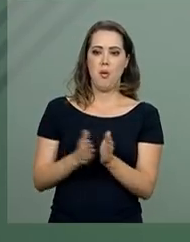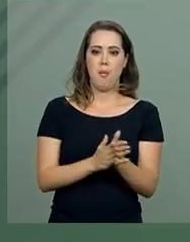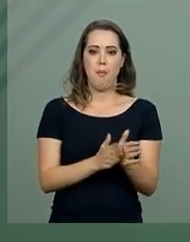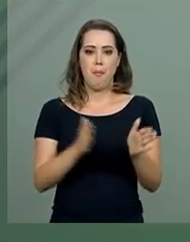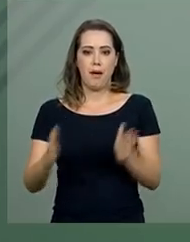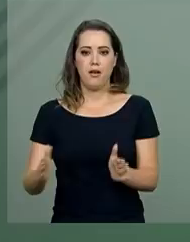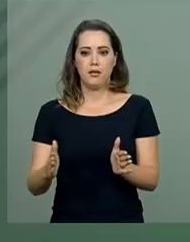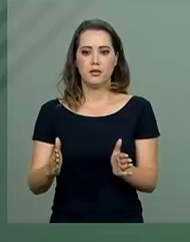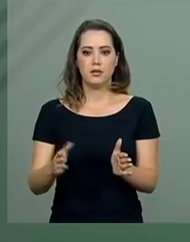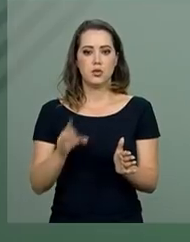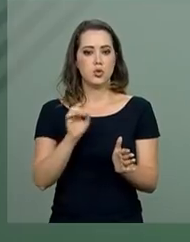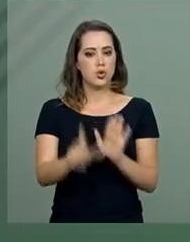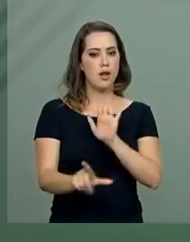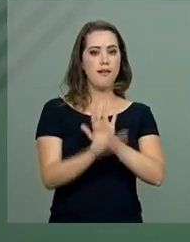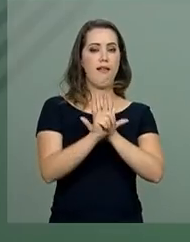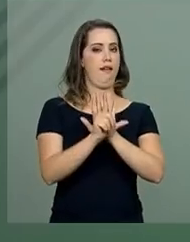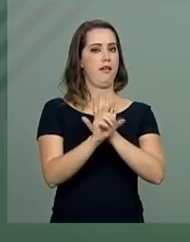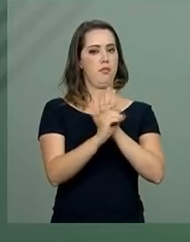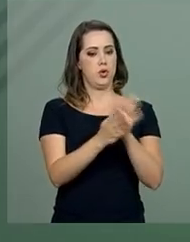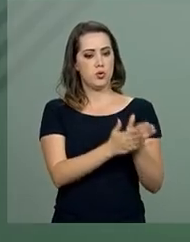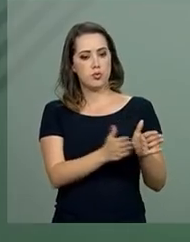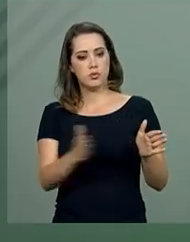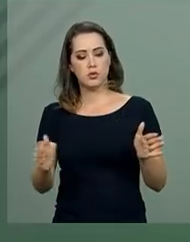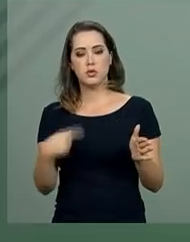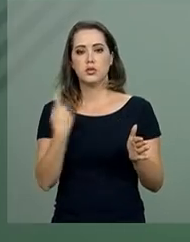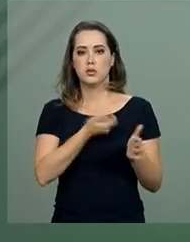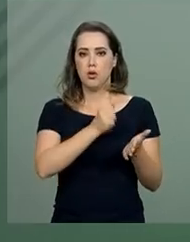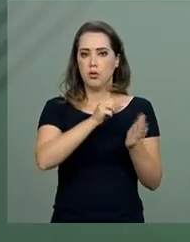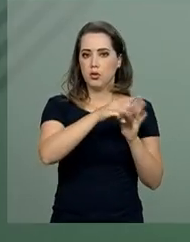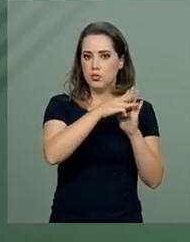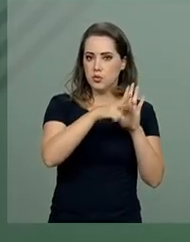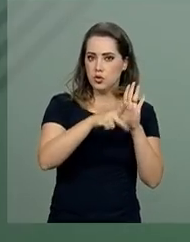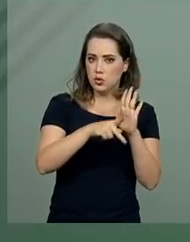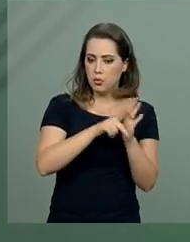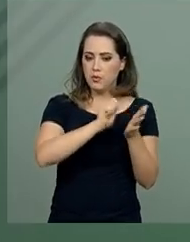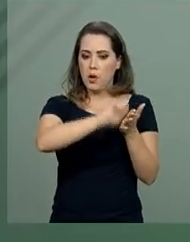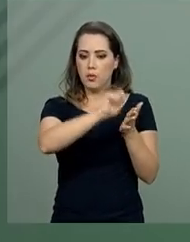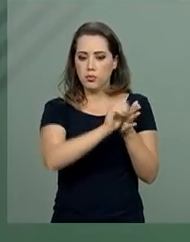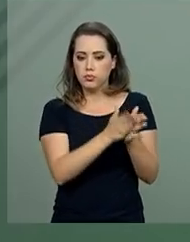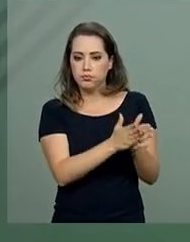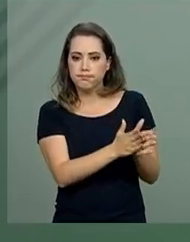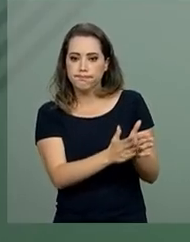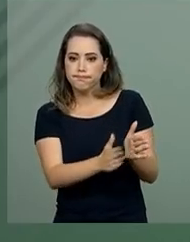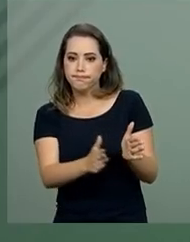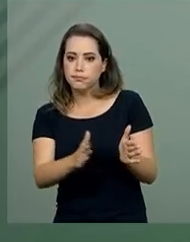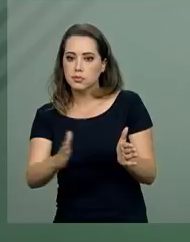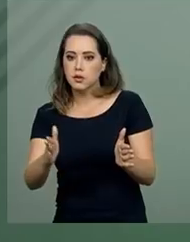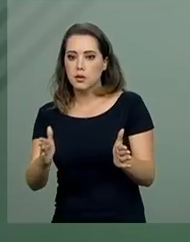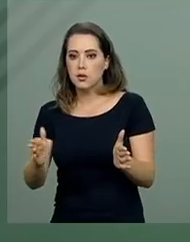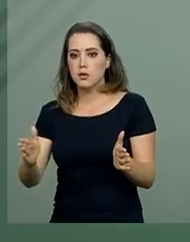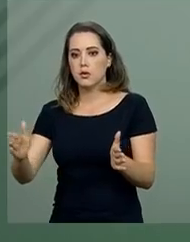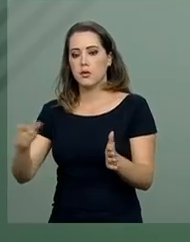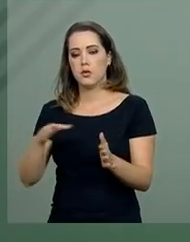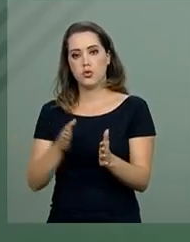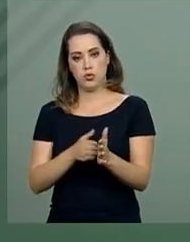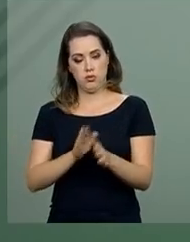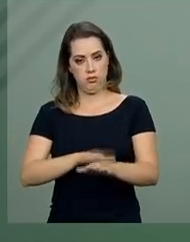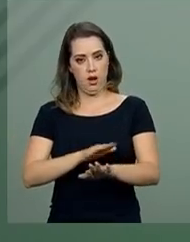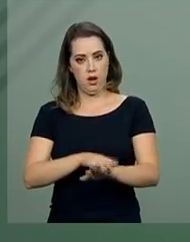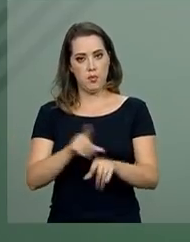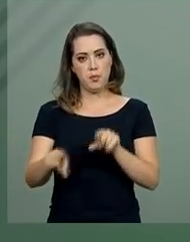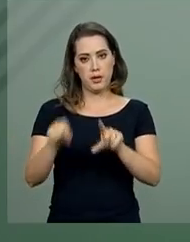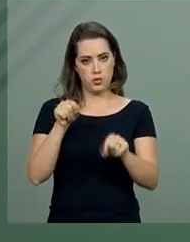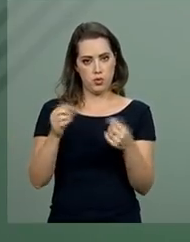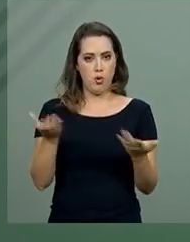prazo só a lei e é por isso que editamos essa medida provisória ou seja essa medida provisória que